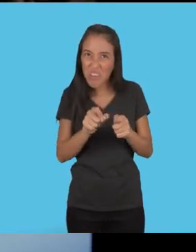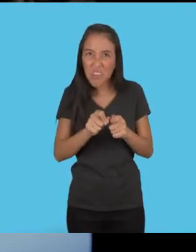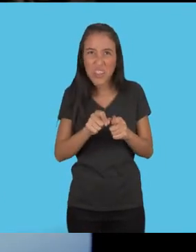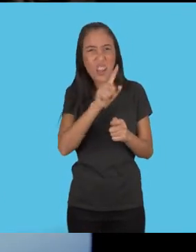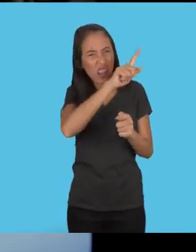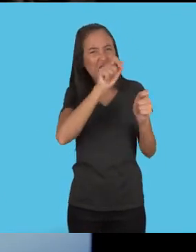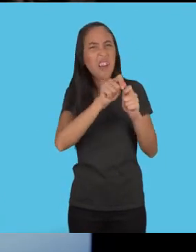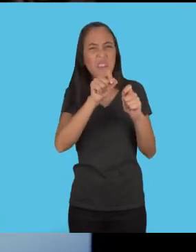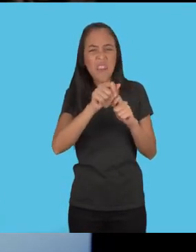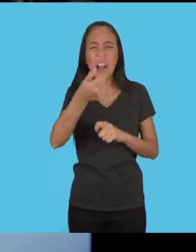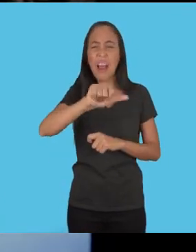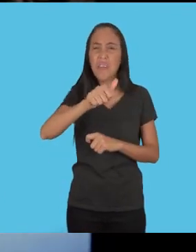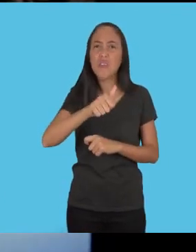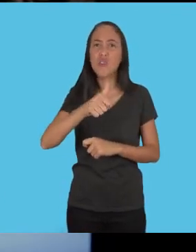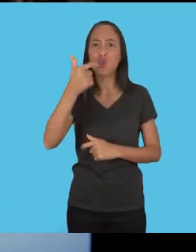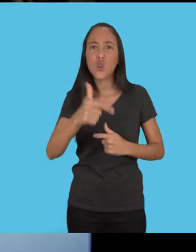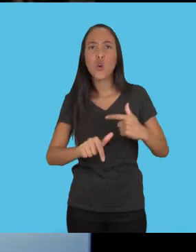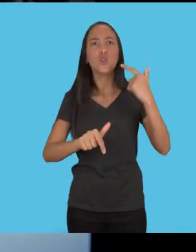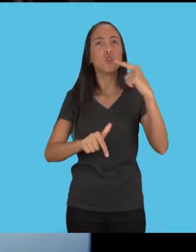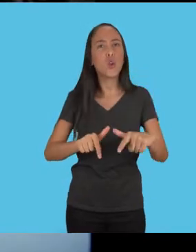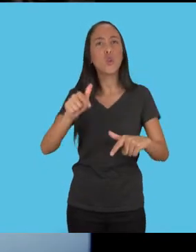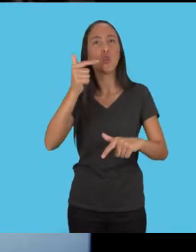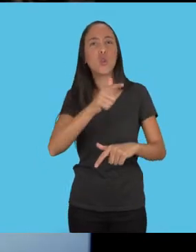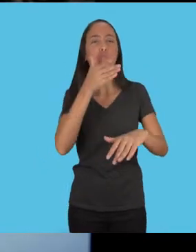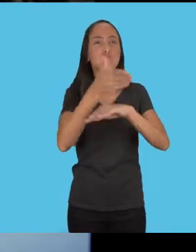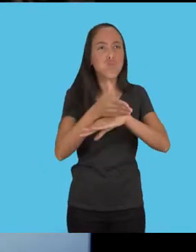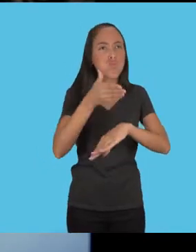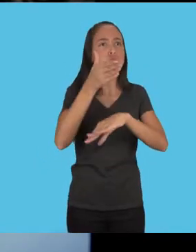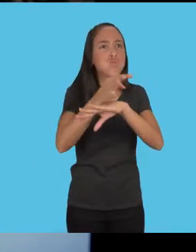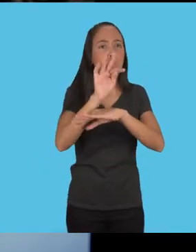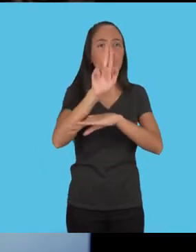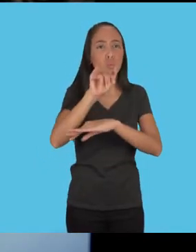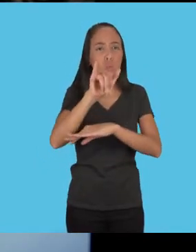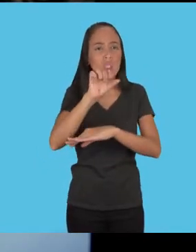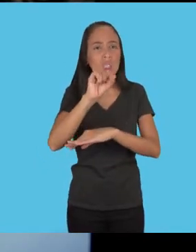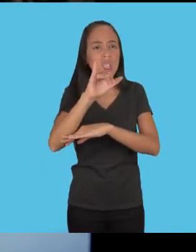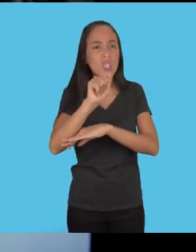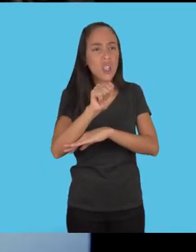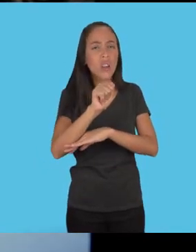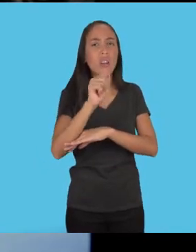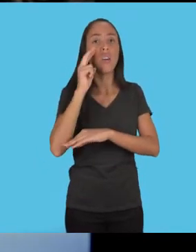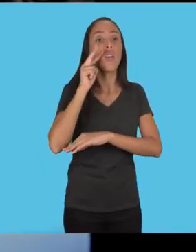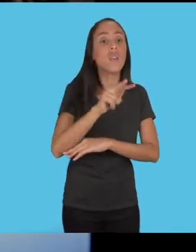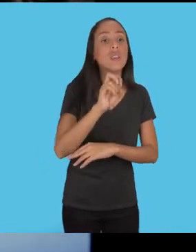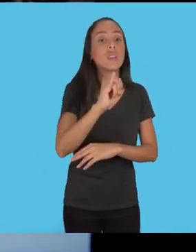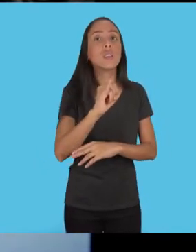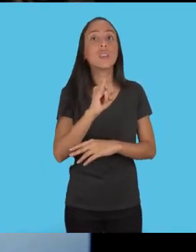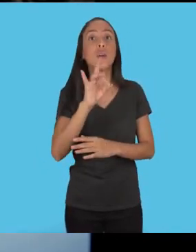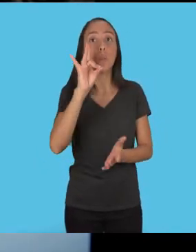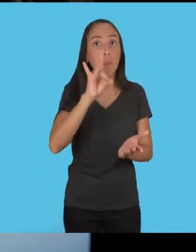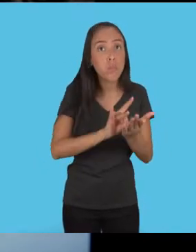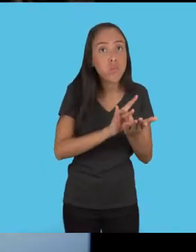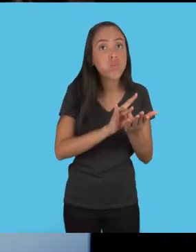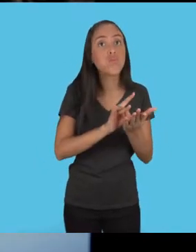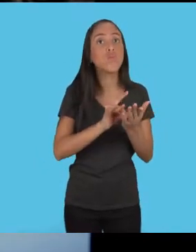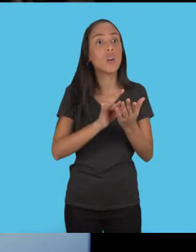Avaliou várias vezes, ele foi várias vezes à Tunísia ver se que tinha